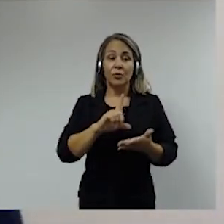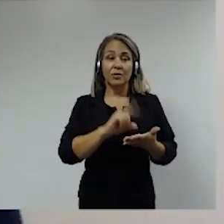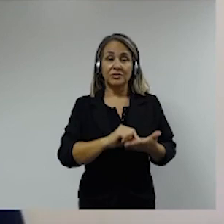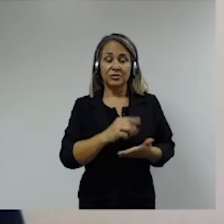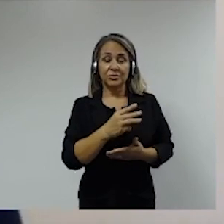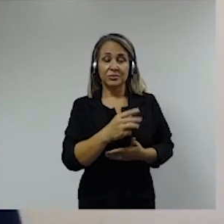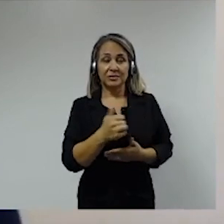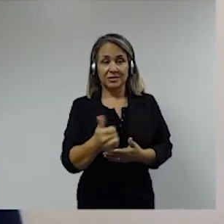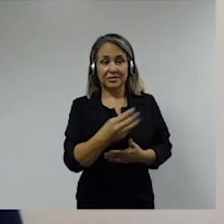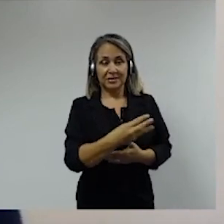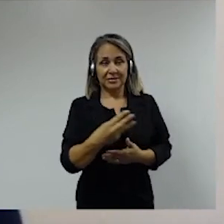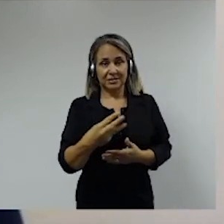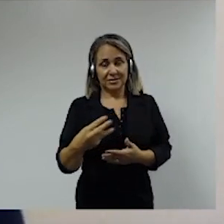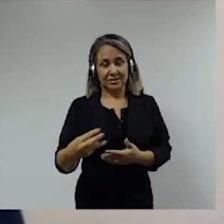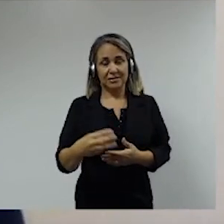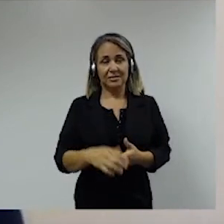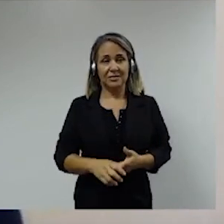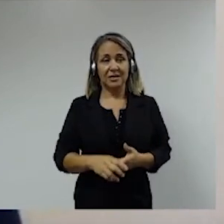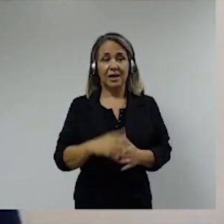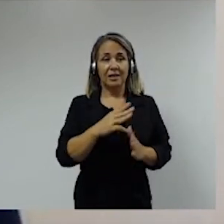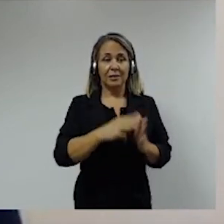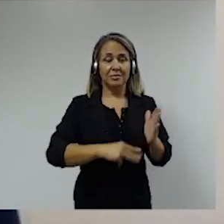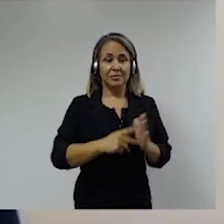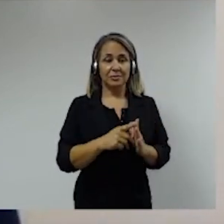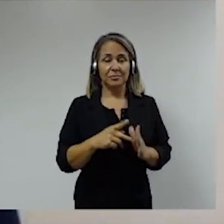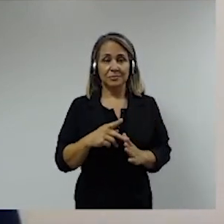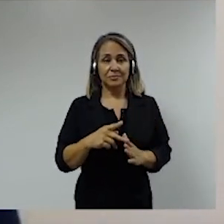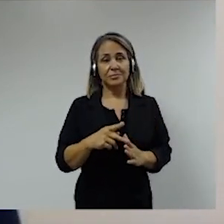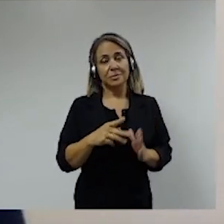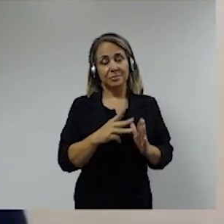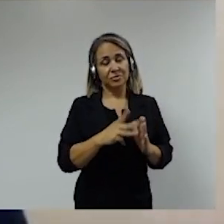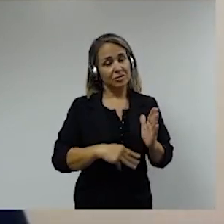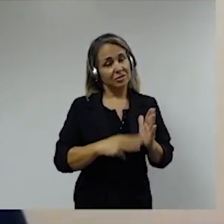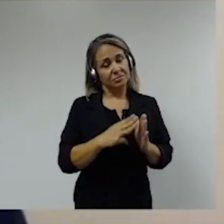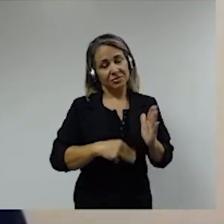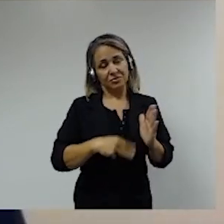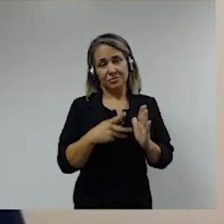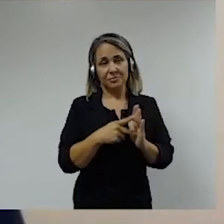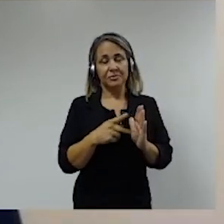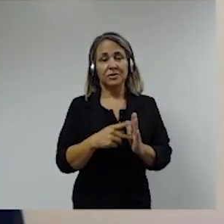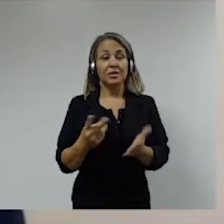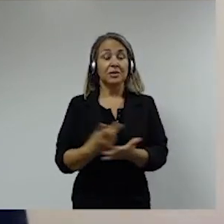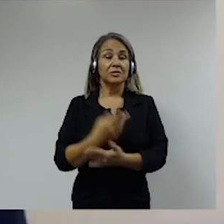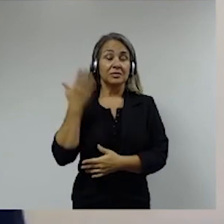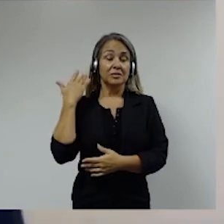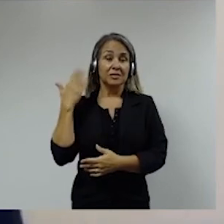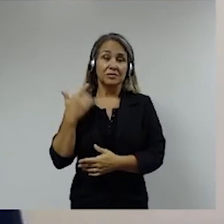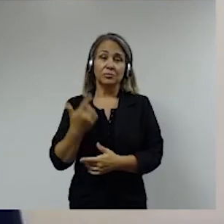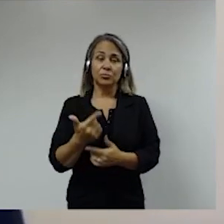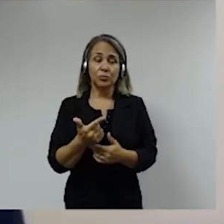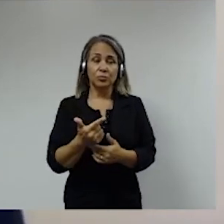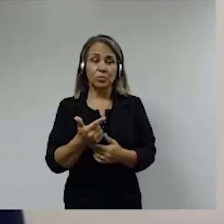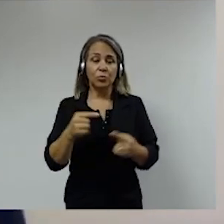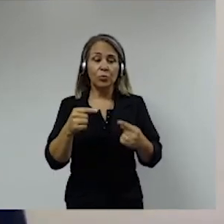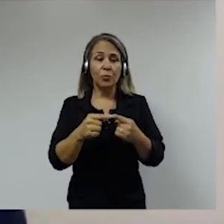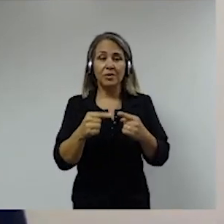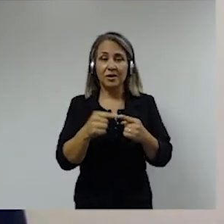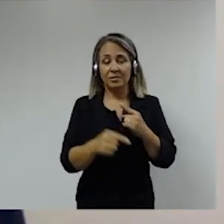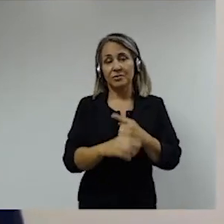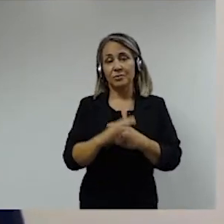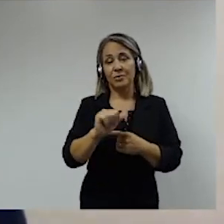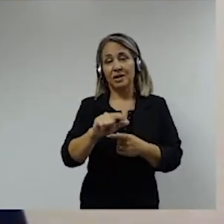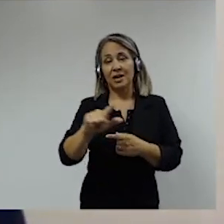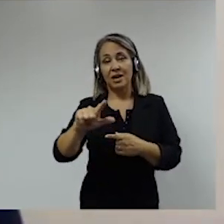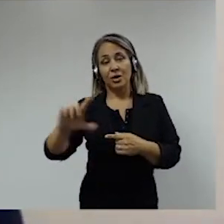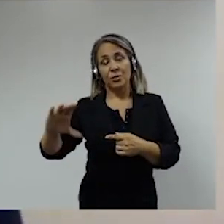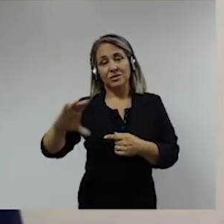medida provisória 927, que lá notava que as regras do teletrabalho, tal como previstas lá, não se aplicavam aos call centers.